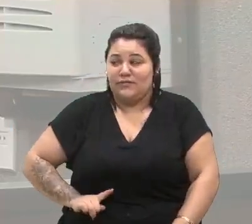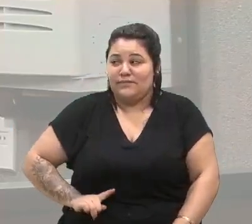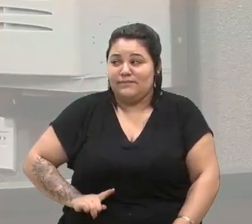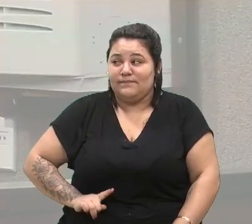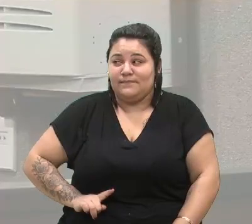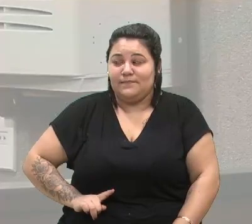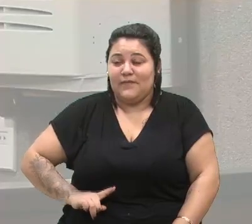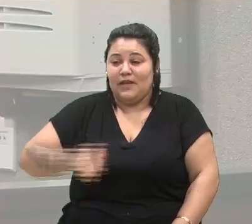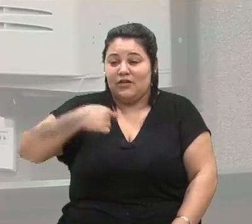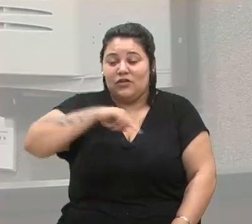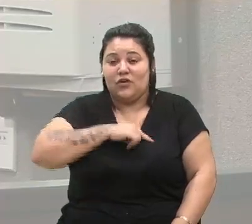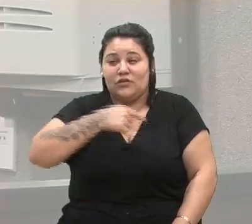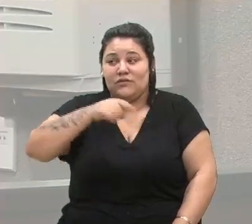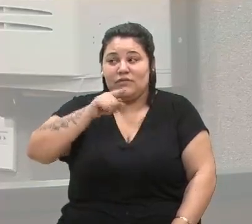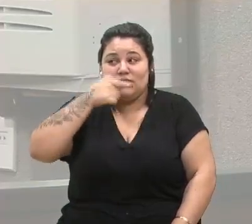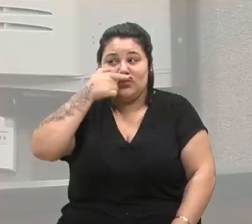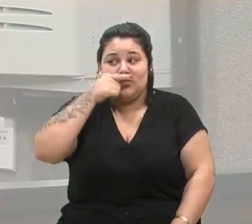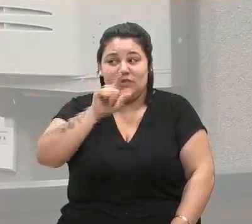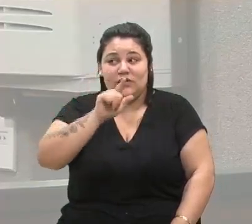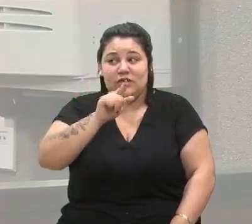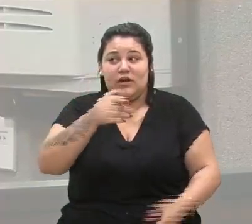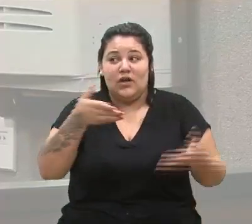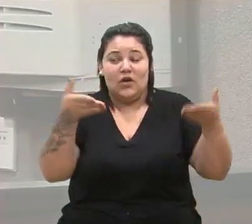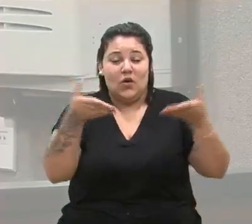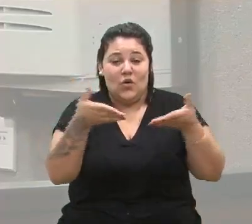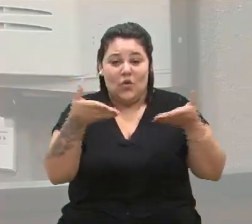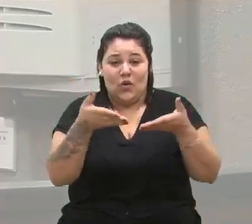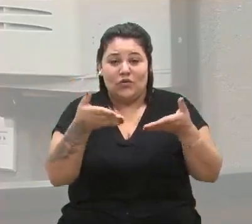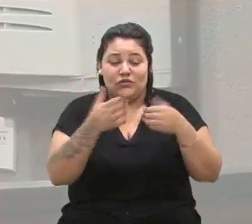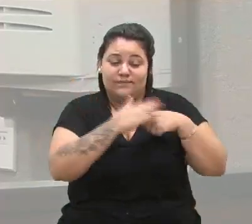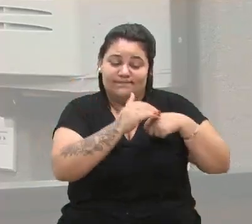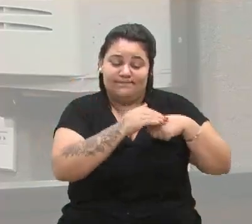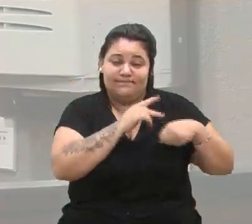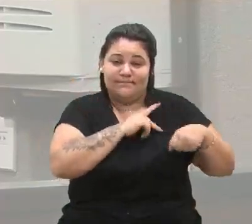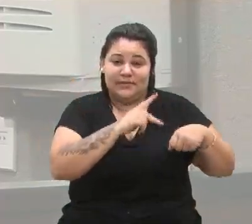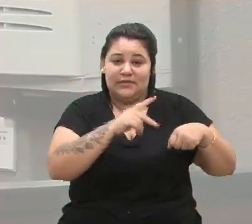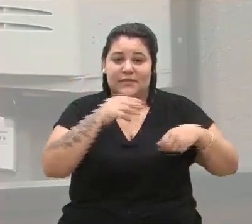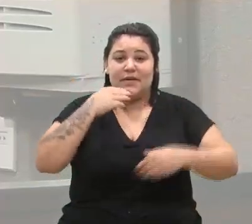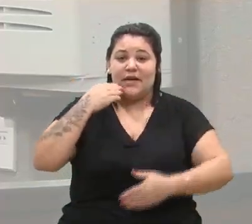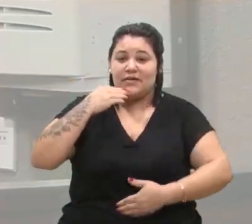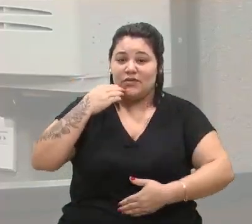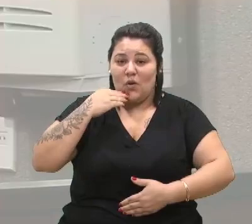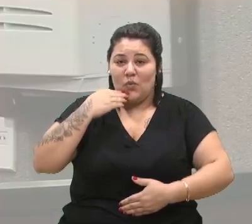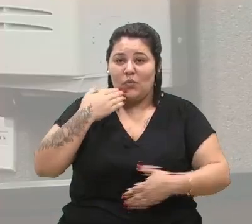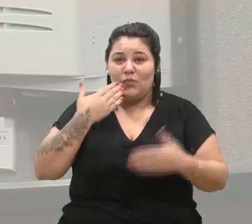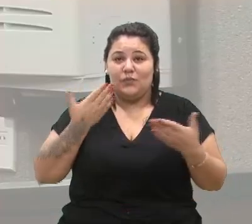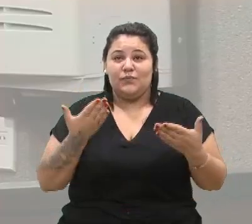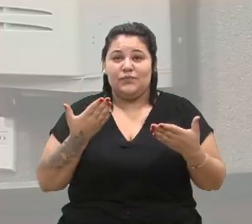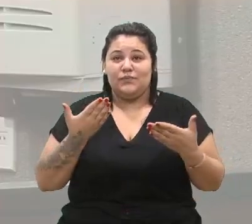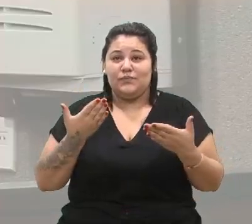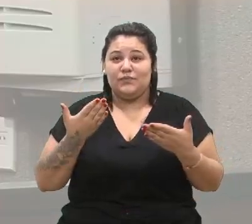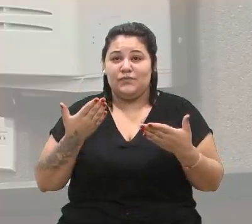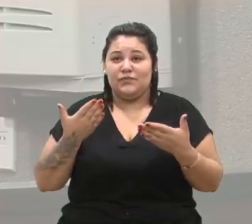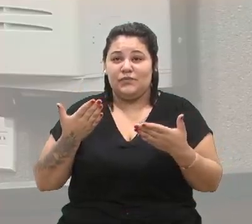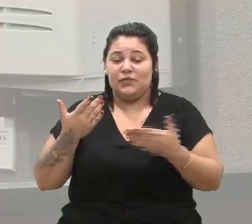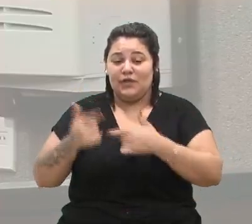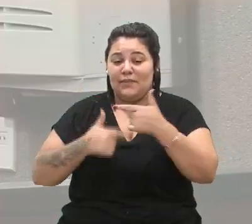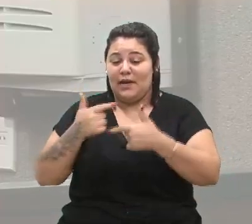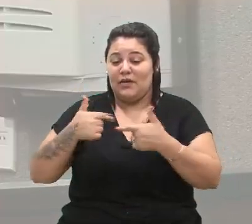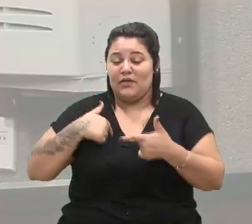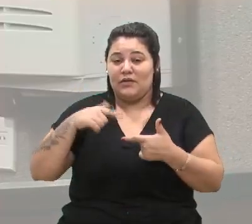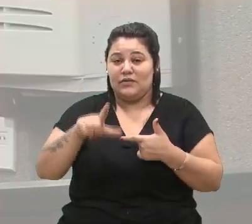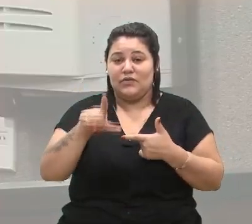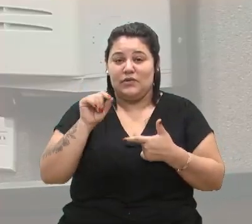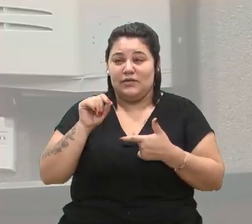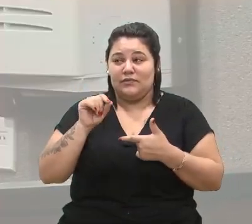formar. Hoje, querida presidente Marisol, a atividade que eu escolhi, rotineira,